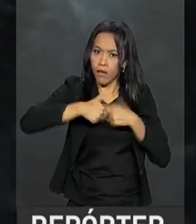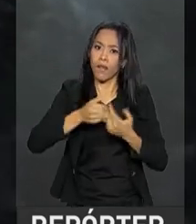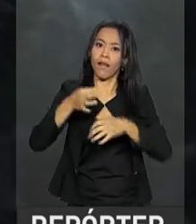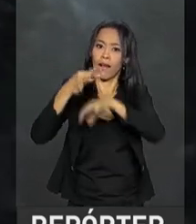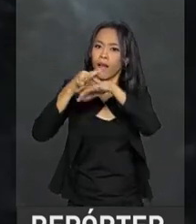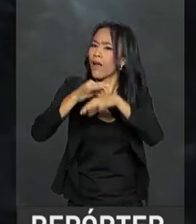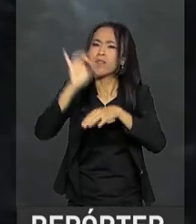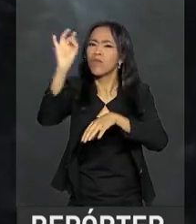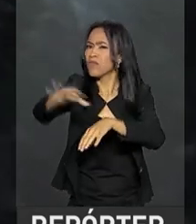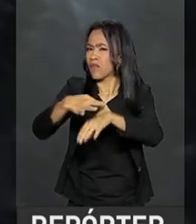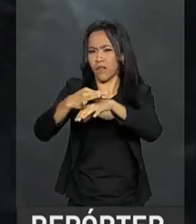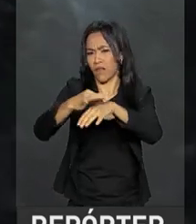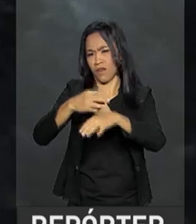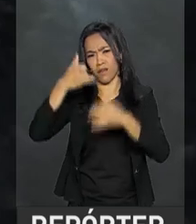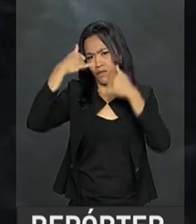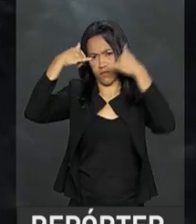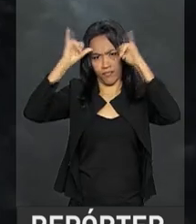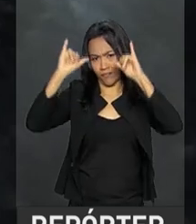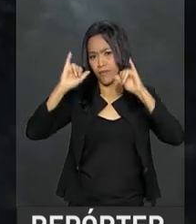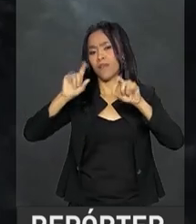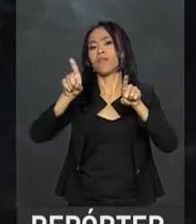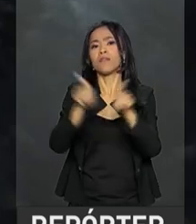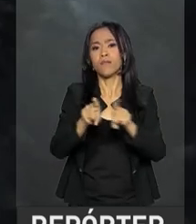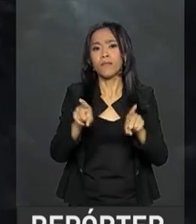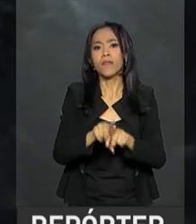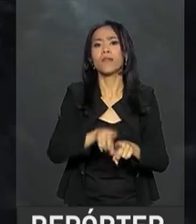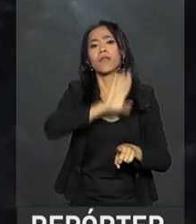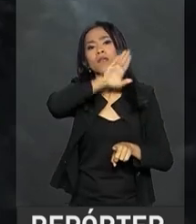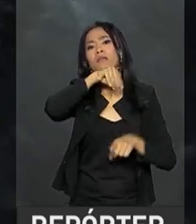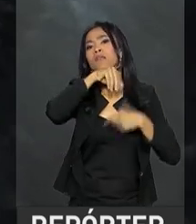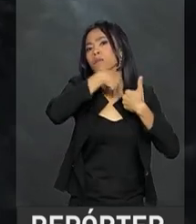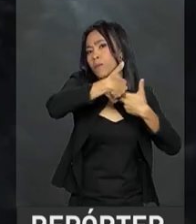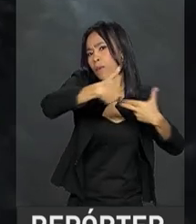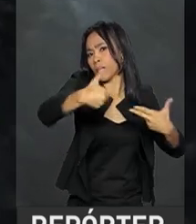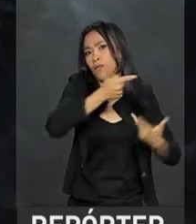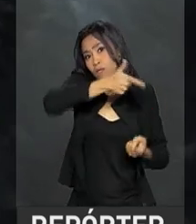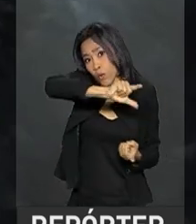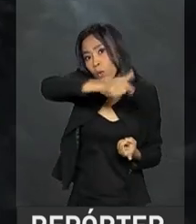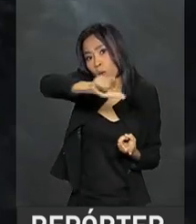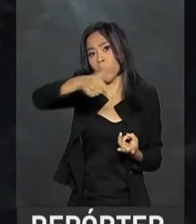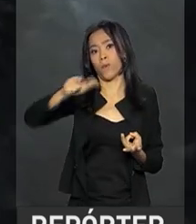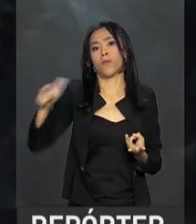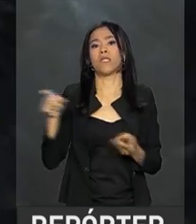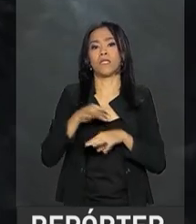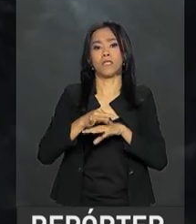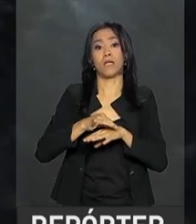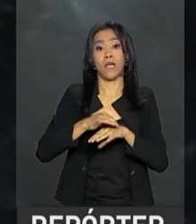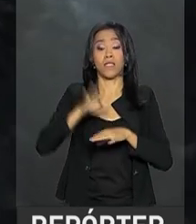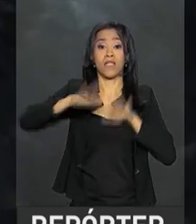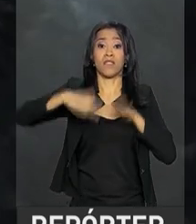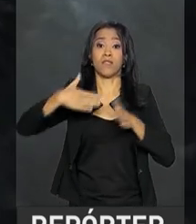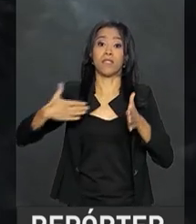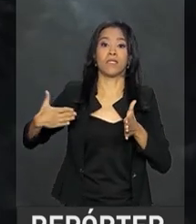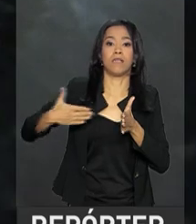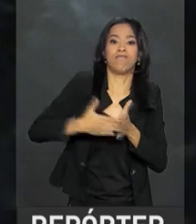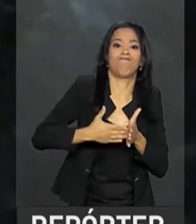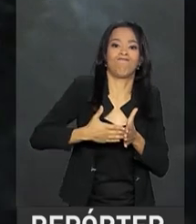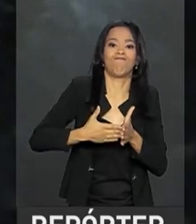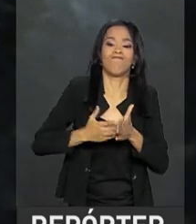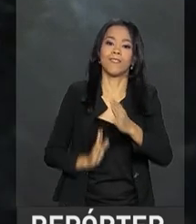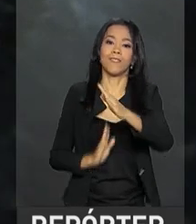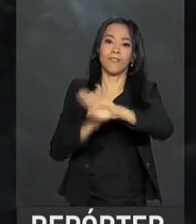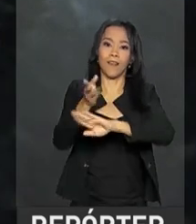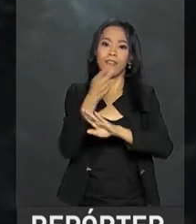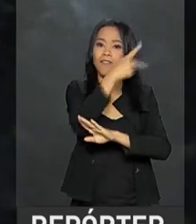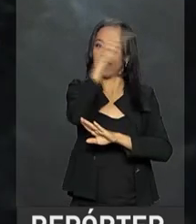na carne de bovinos, mas também de suínos e outras carnes que são impedidas hoje de entrar nesses países